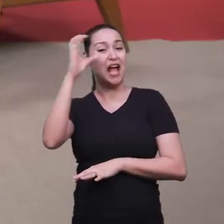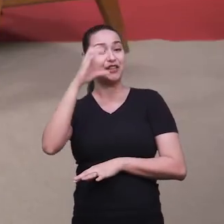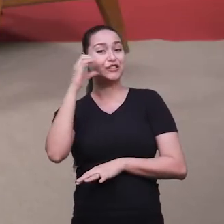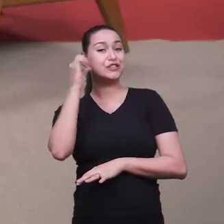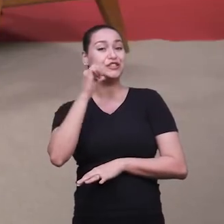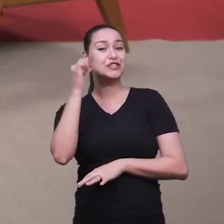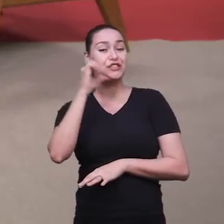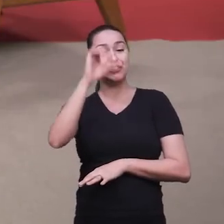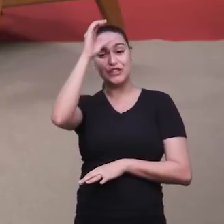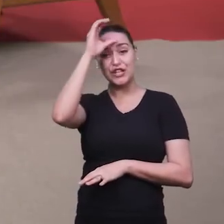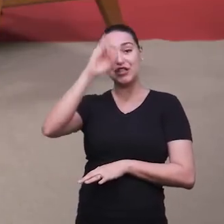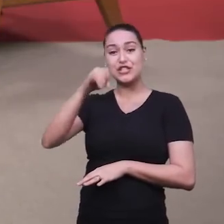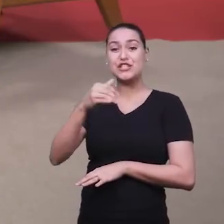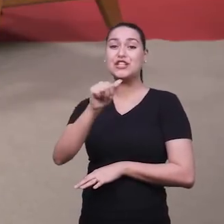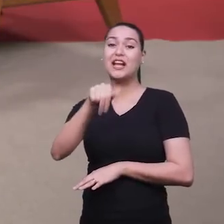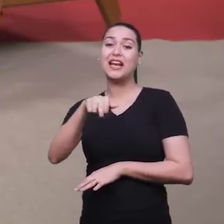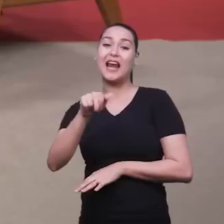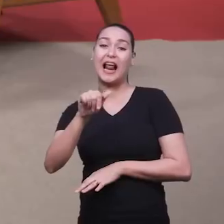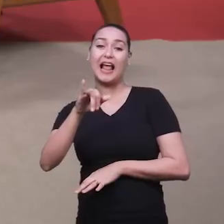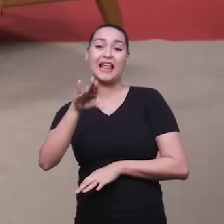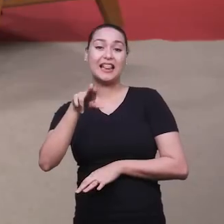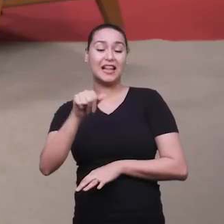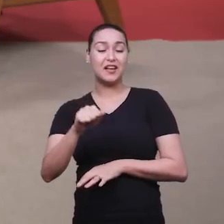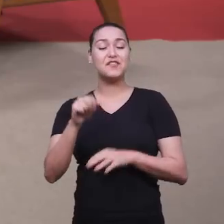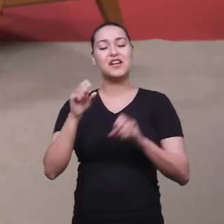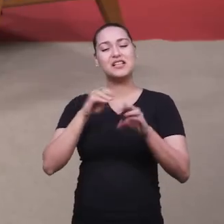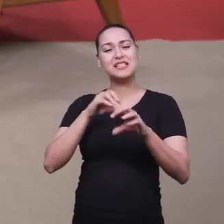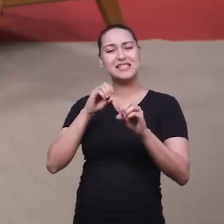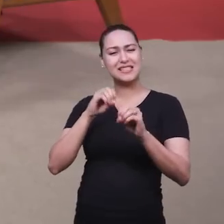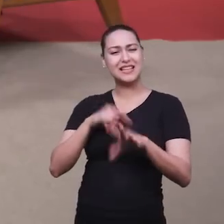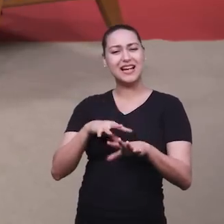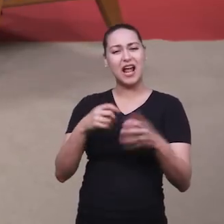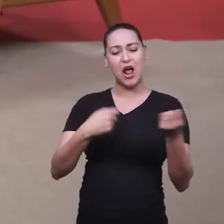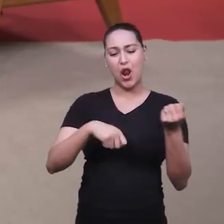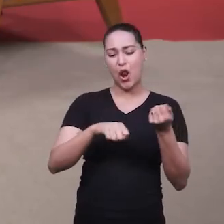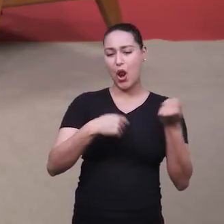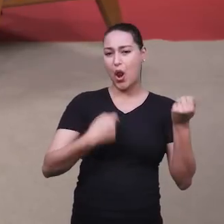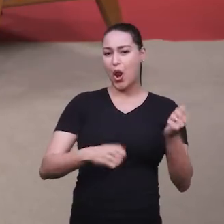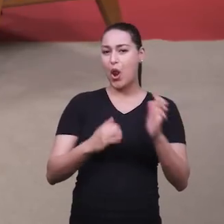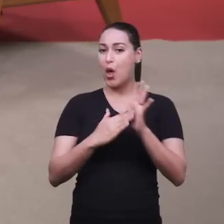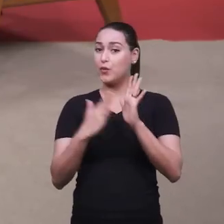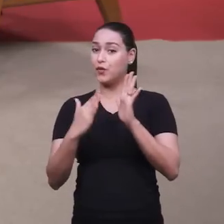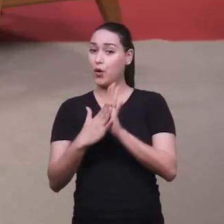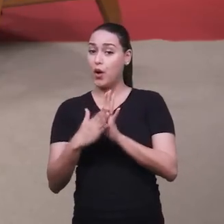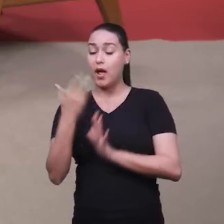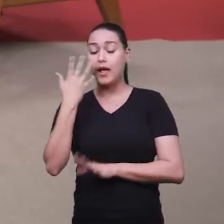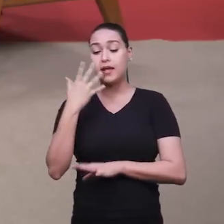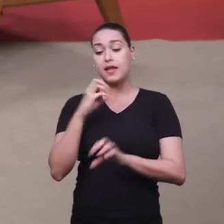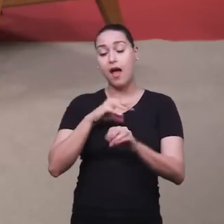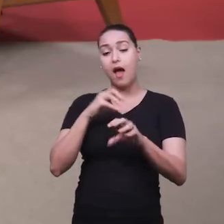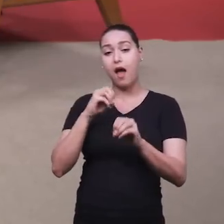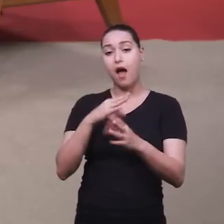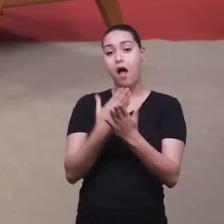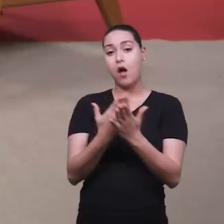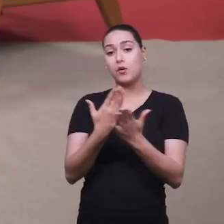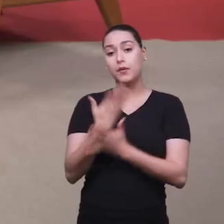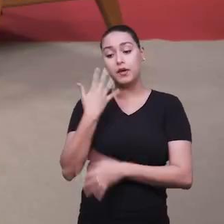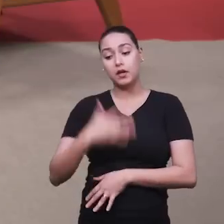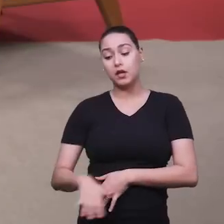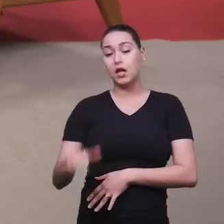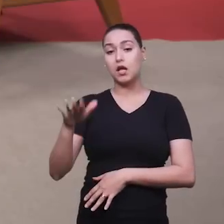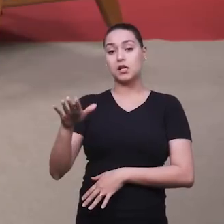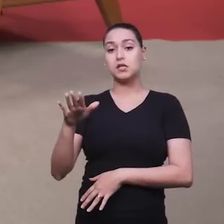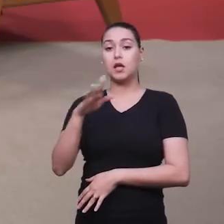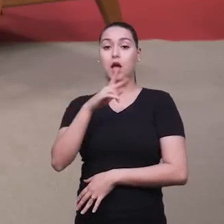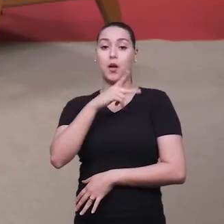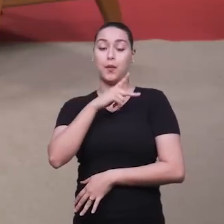do louvor Orar Faz Bem, hoje para a escaleta. E na aula para as crianças, intermediários e adolescentes, a professora Sara